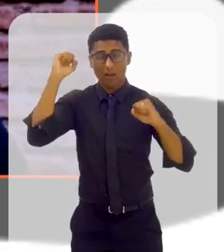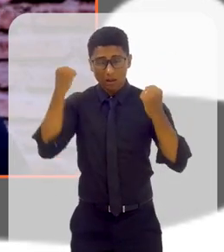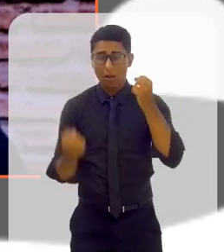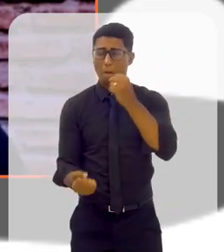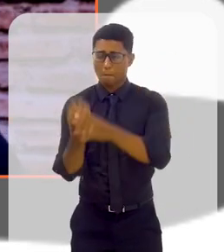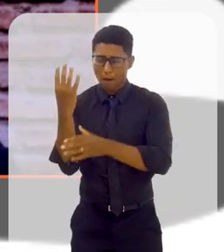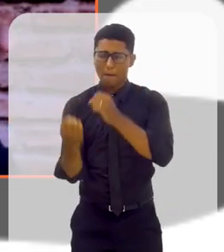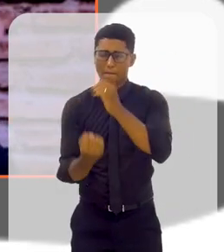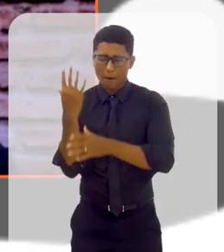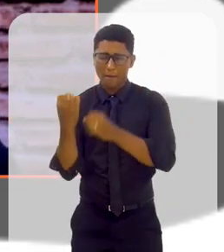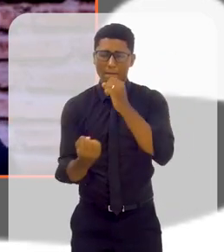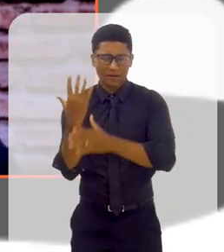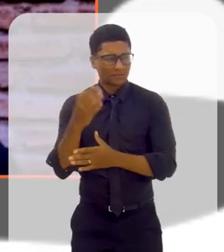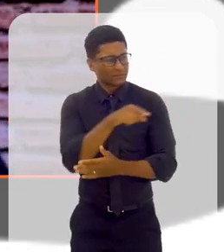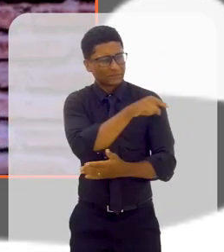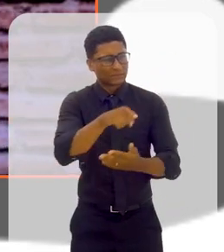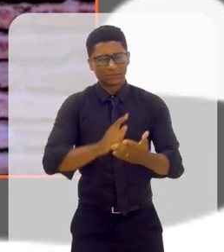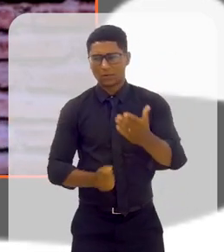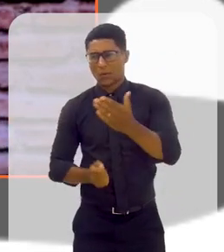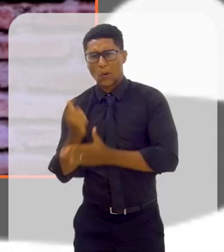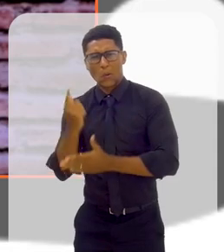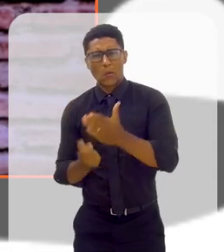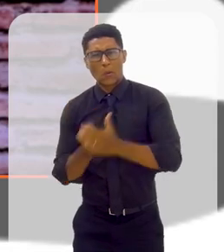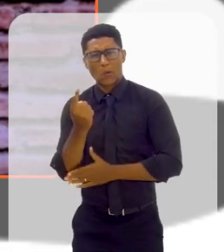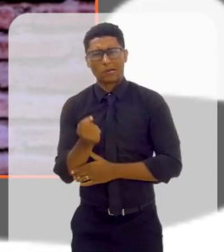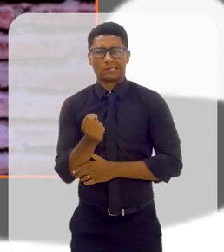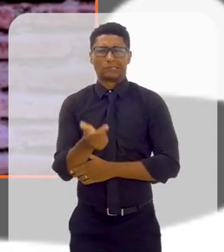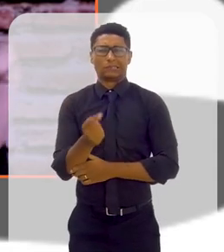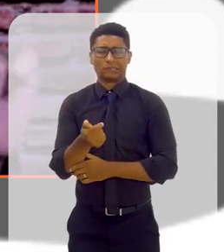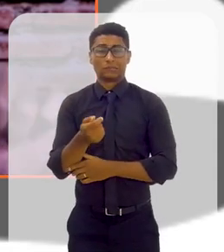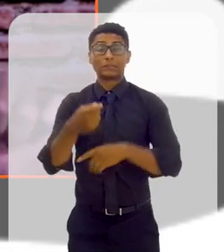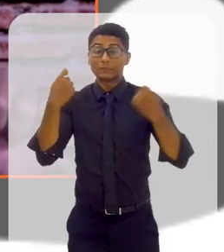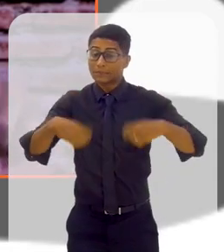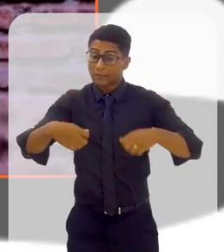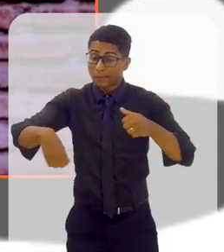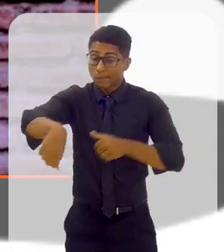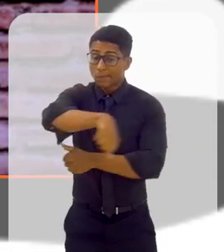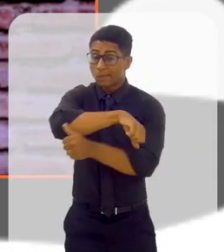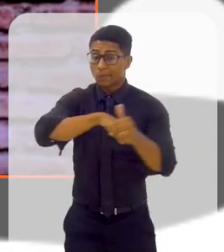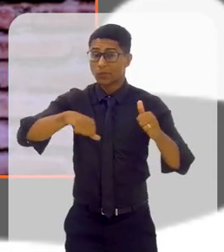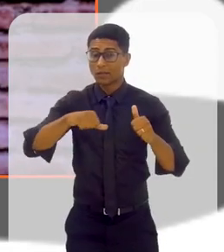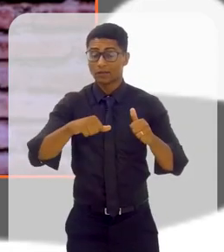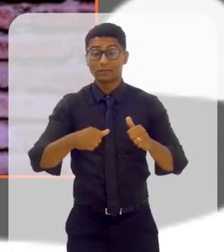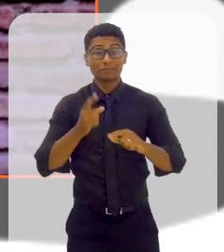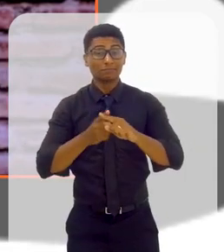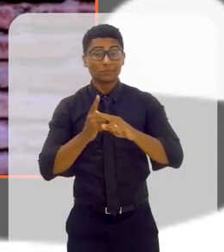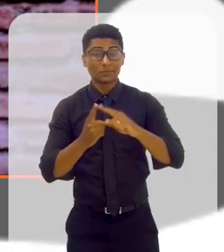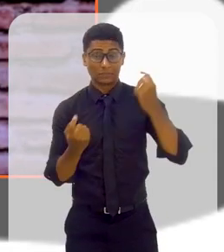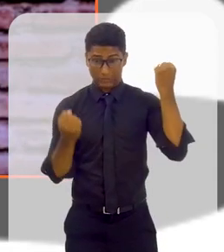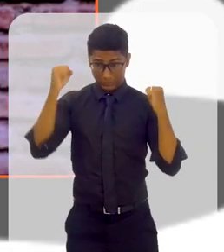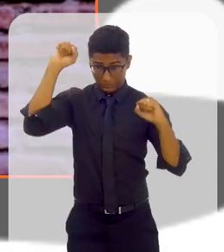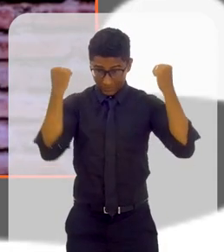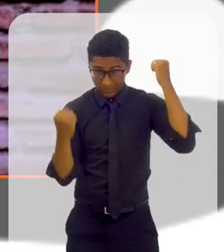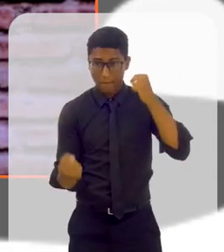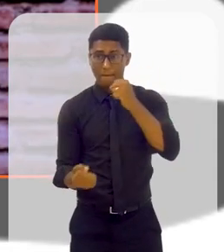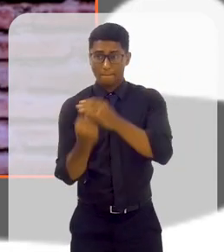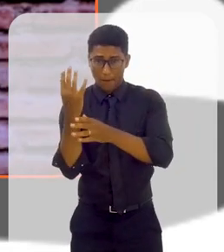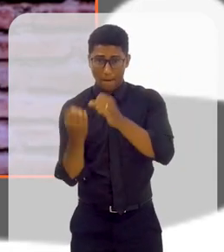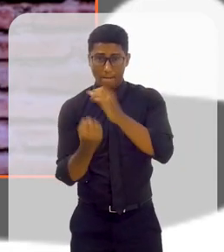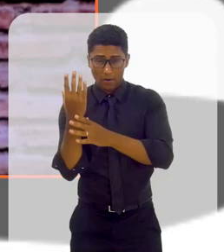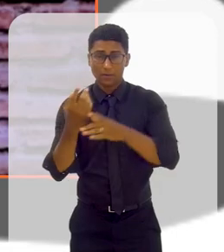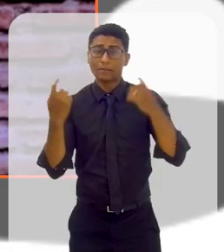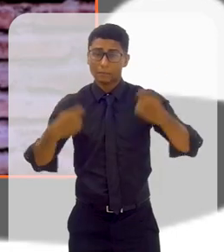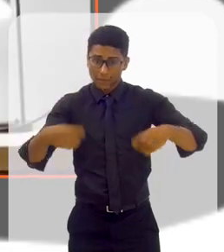Eu precisava inverter isso. Para uma produção em massa, é necessário eu ter um consumo